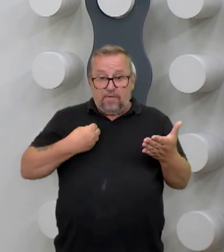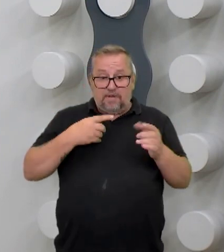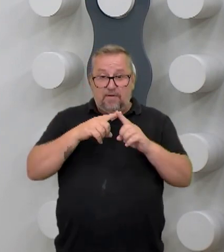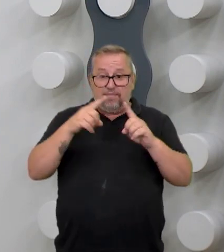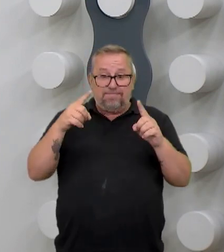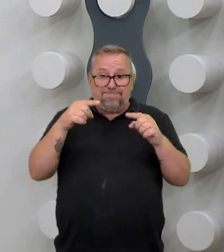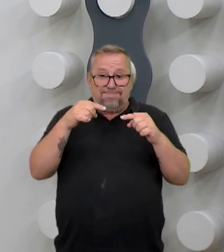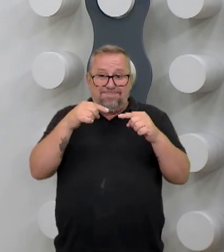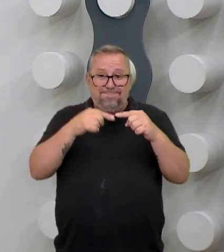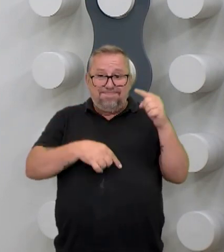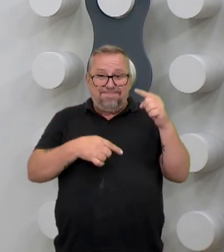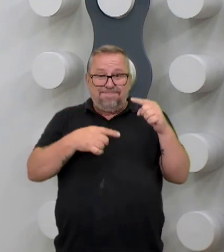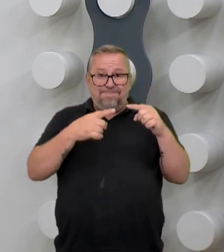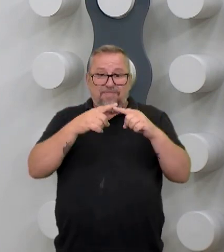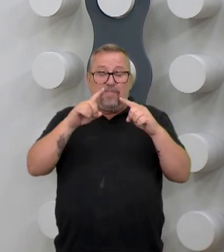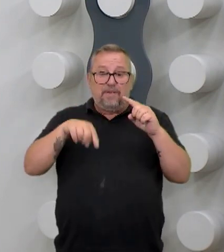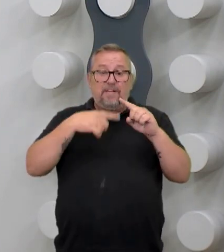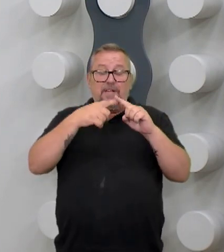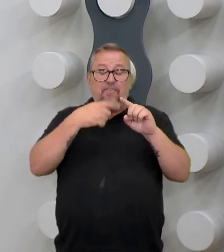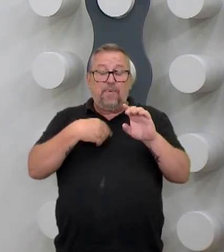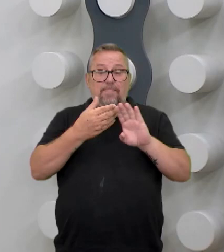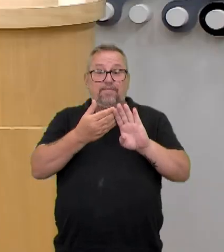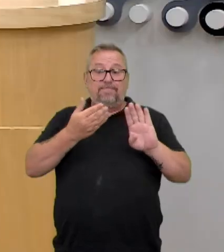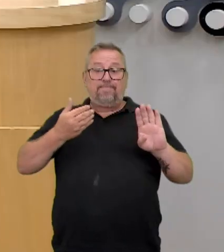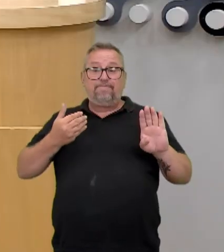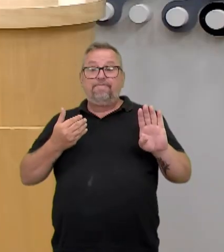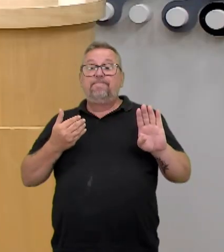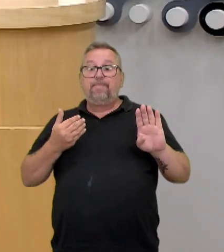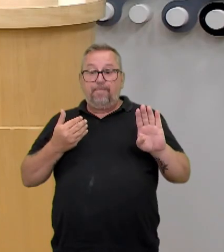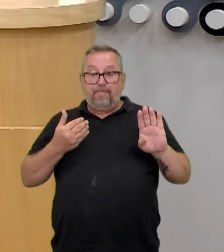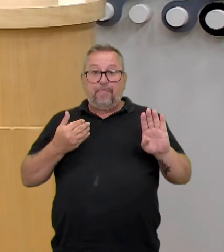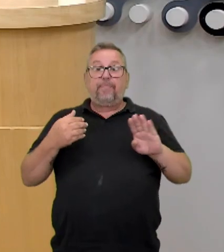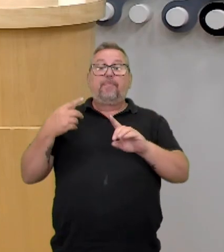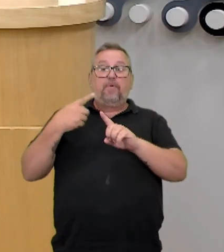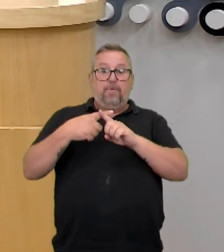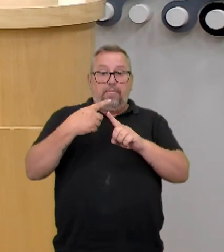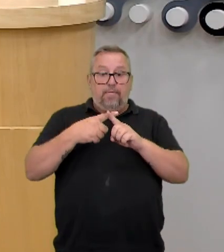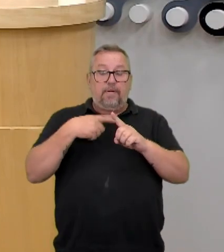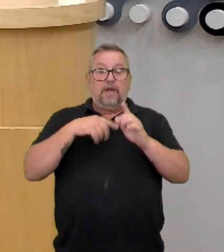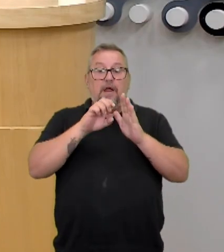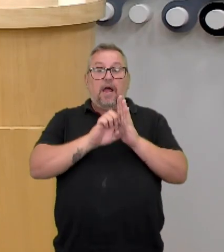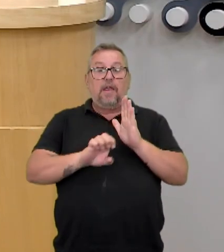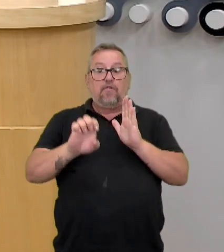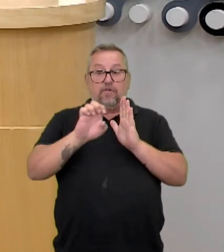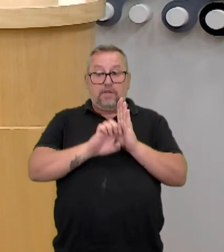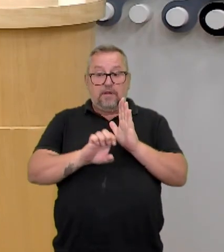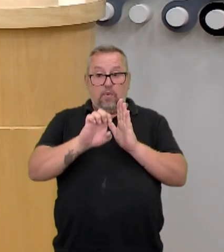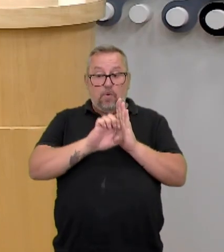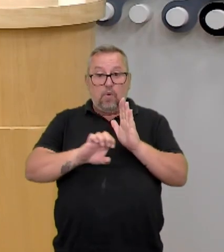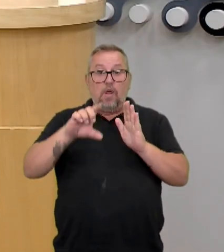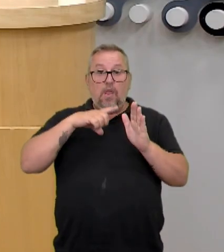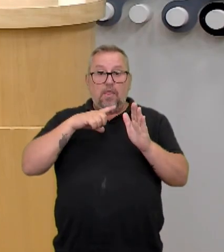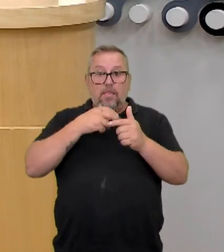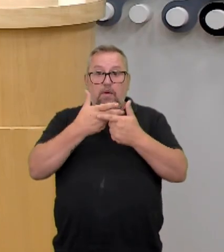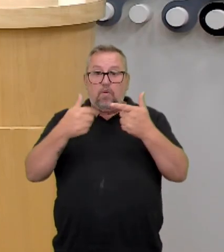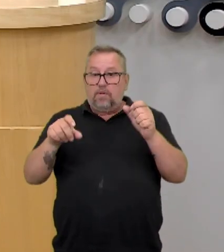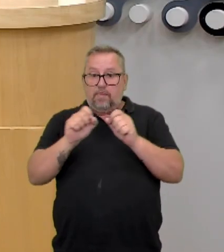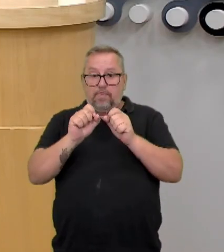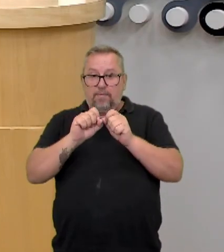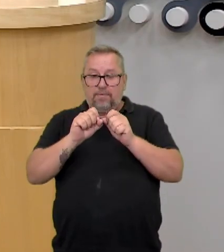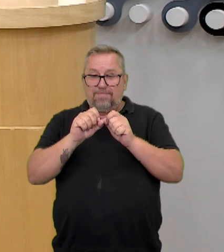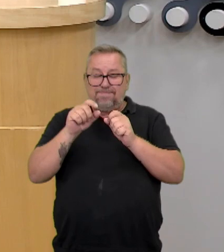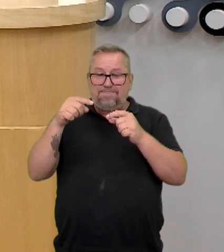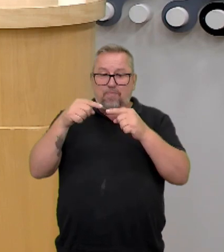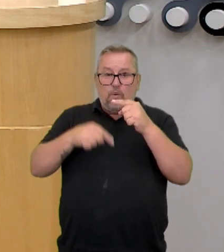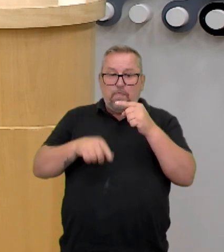mas ele se sente um pouco mais distante, né? Porque a maioria do editorial tem mais a ver com um público que não faz parte do universo dele,